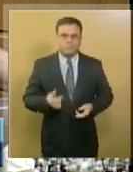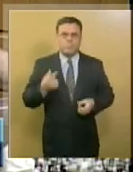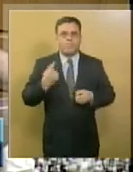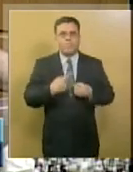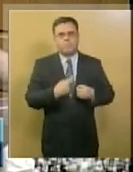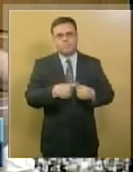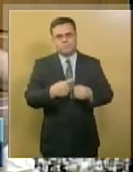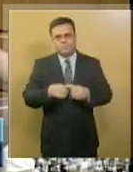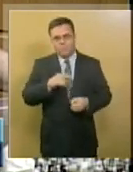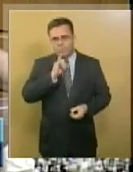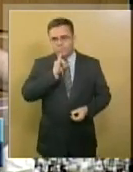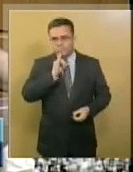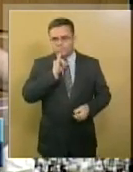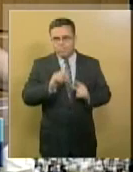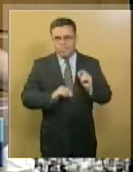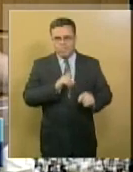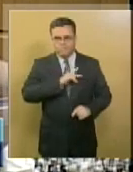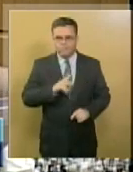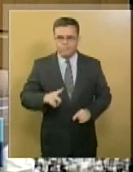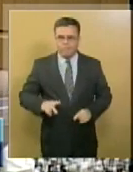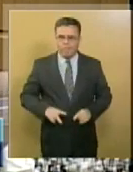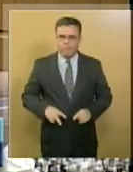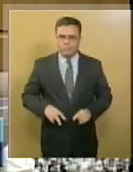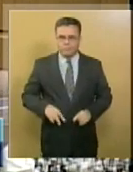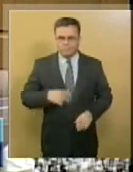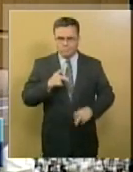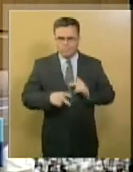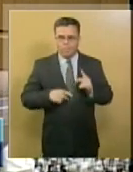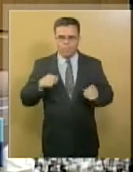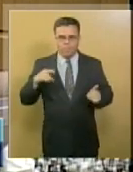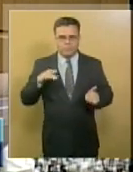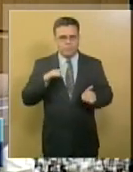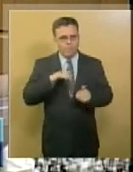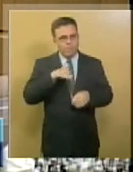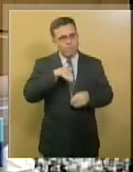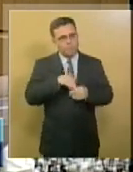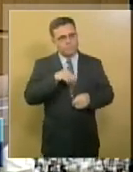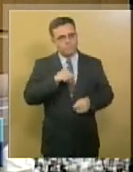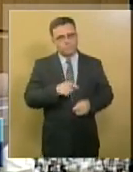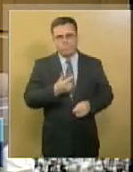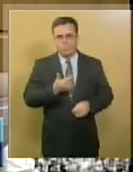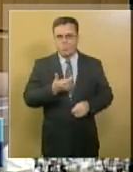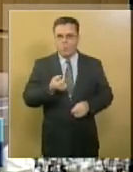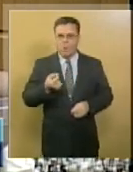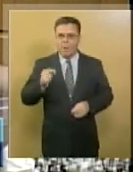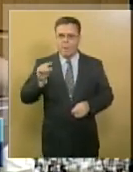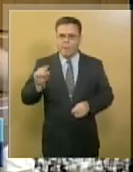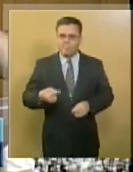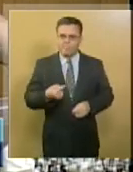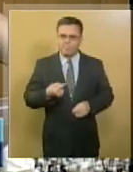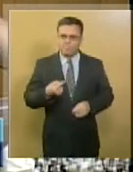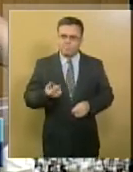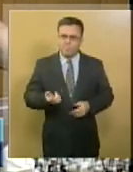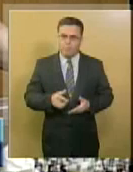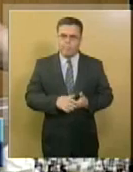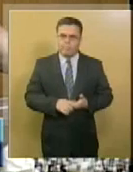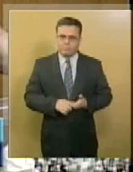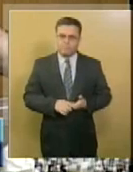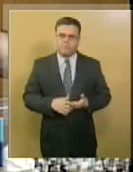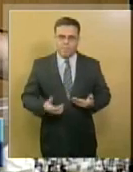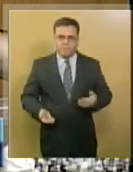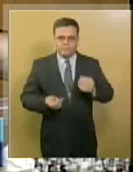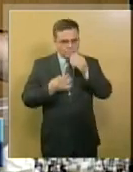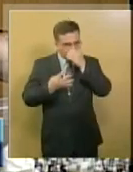interior, em Itabaiana, nós temos um vereador que teve gente que... O deputado conhece, entrou lá com 200 mil de campanha e não se elegeu. Enquanto que ele entrou